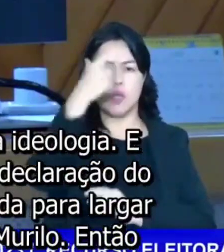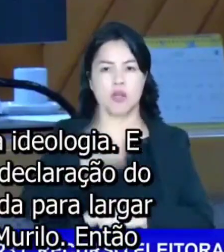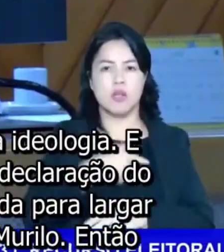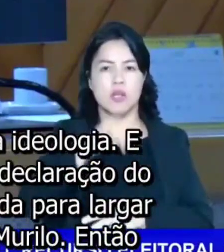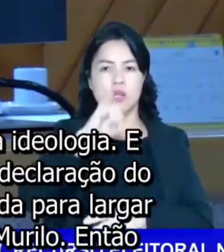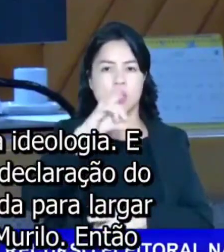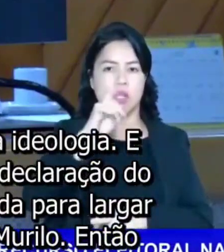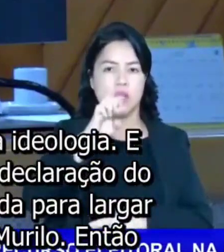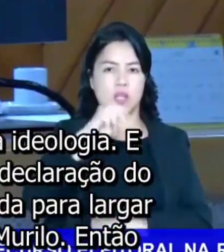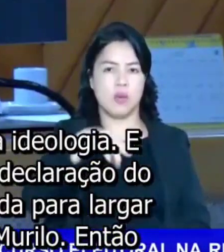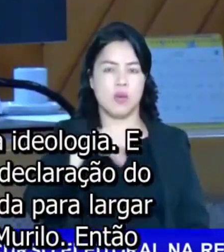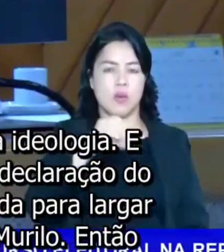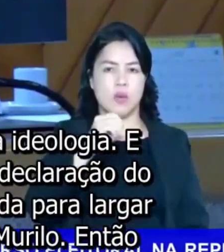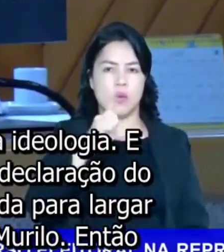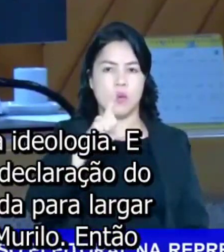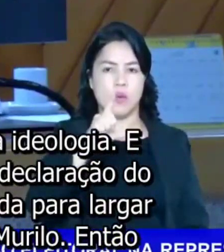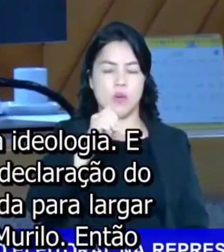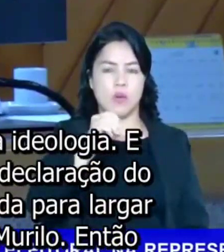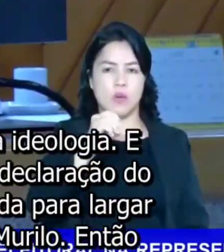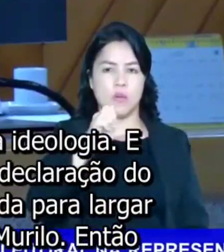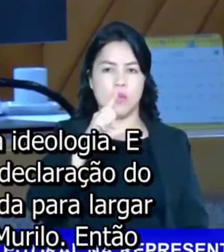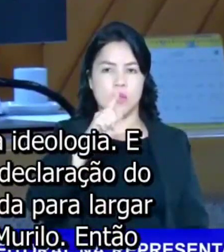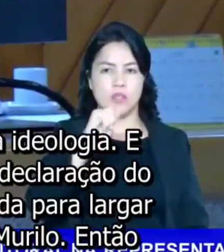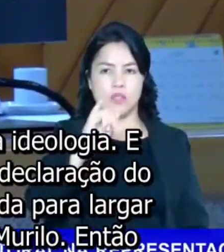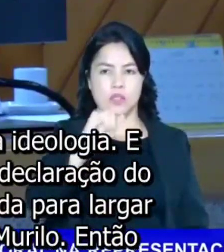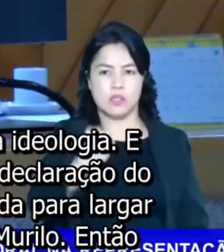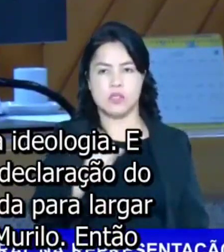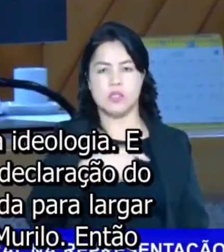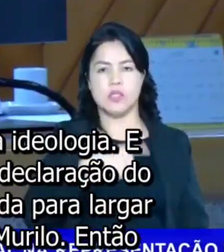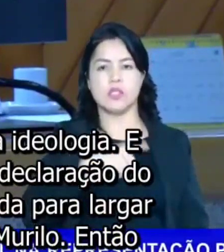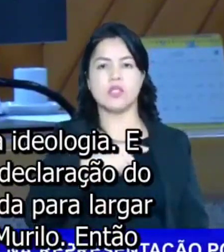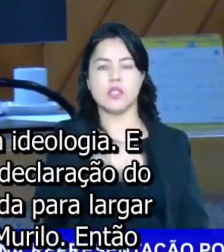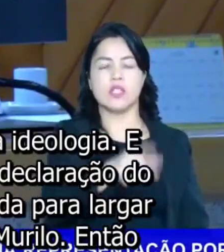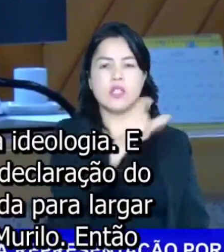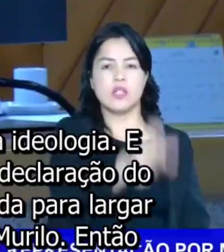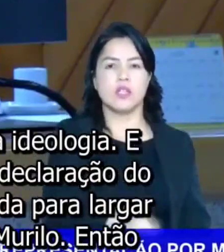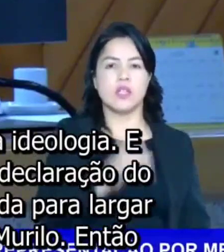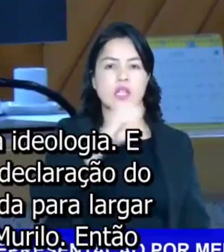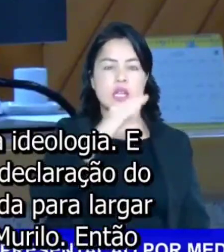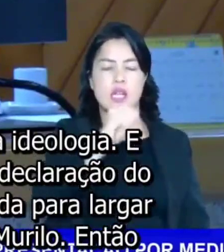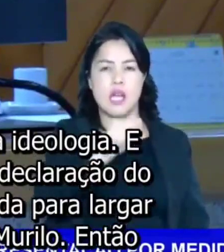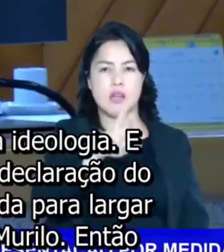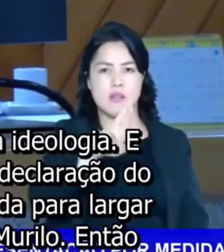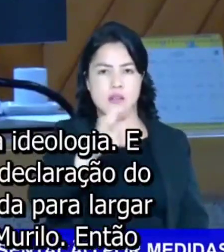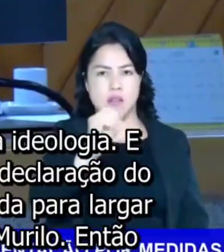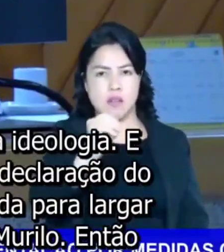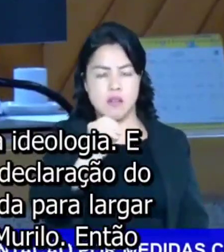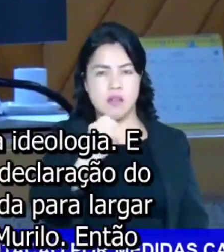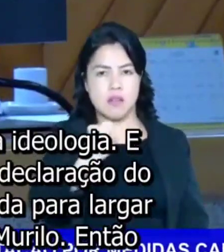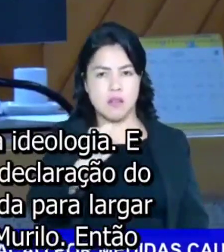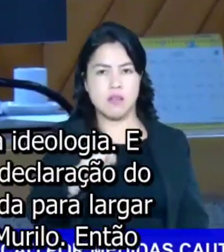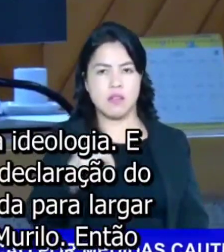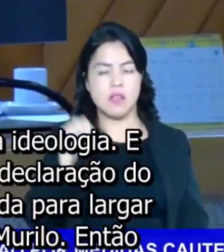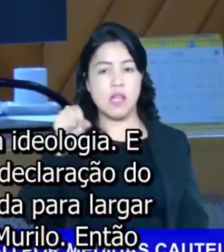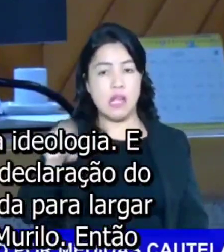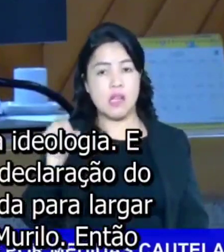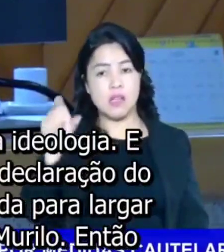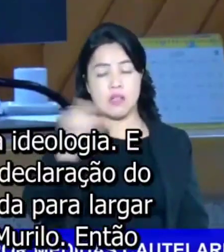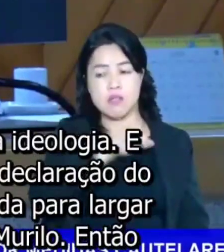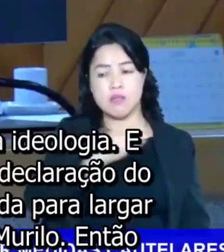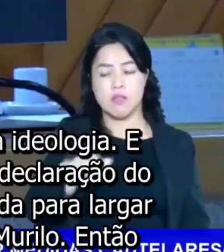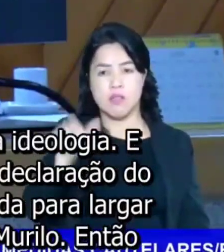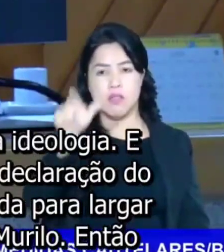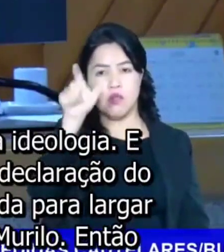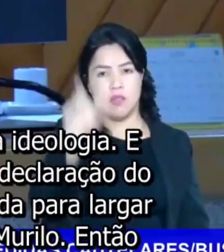em relação ao Carlos Murilo, ele diz que houve uma declaração do William, que o William não recebeu